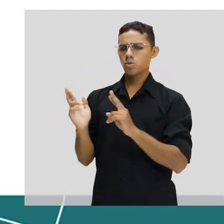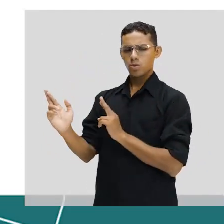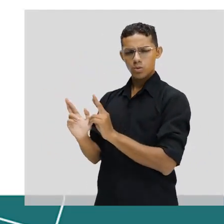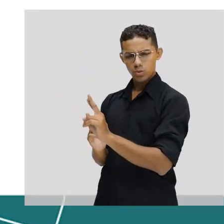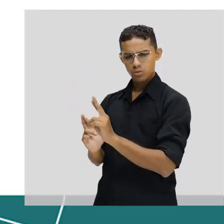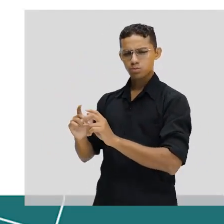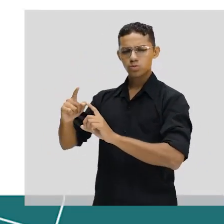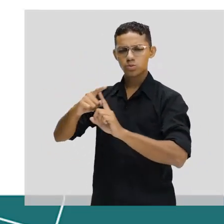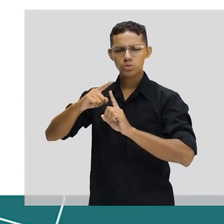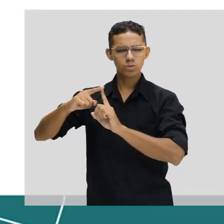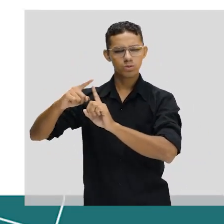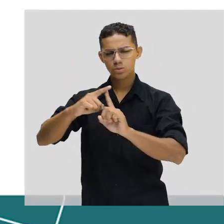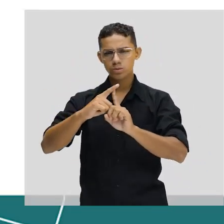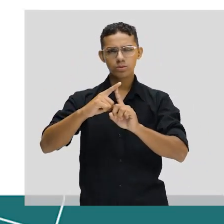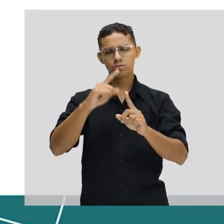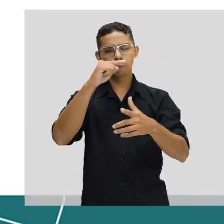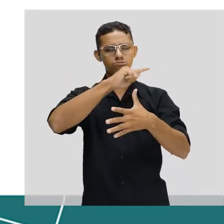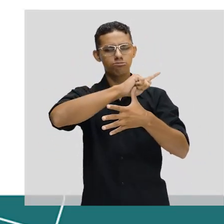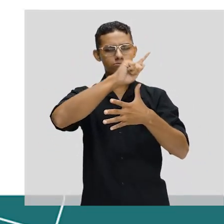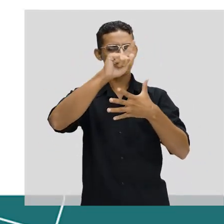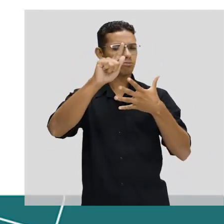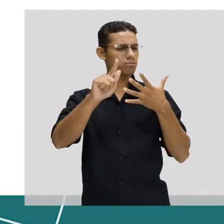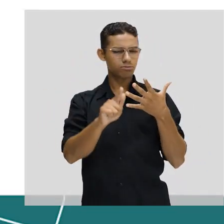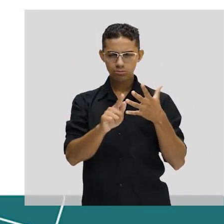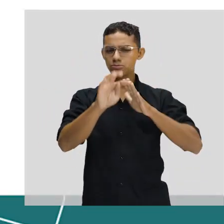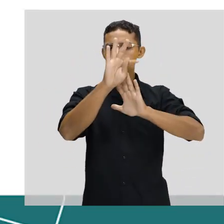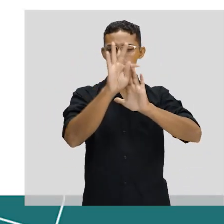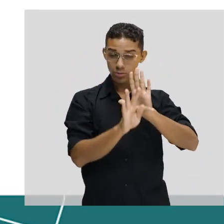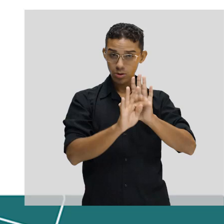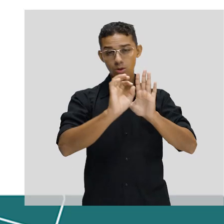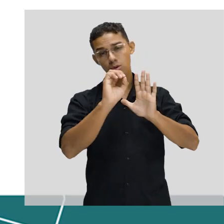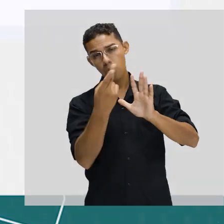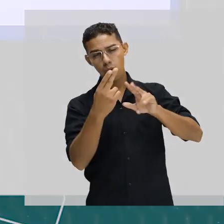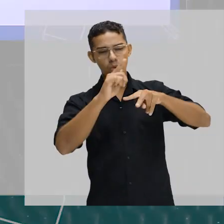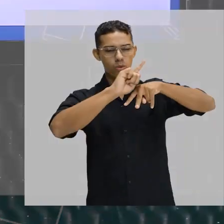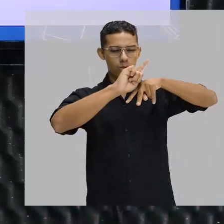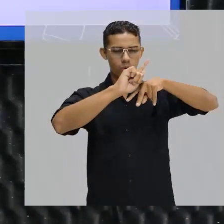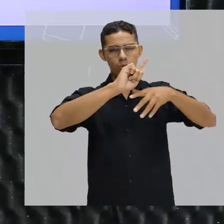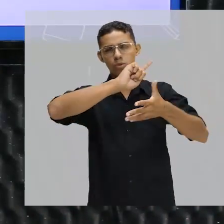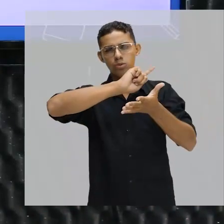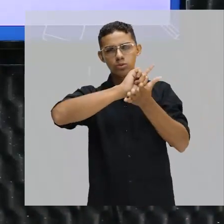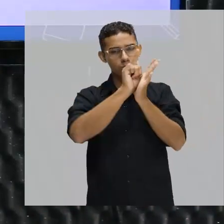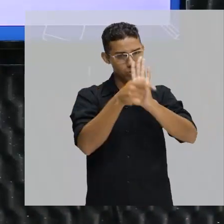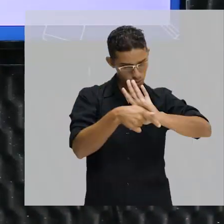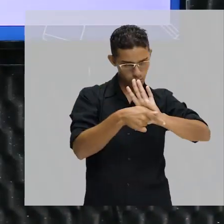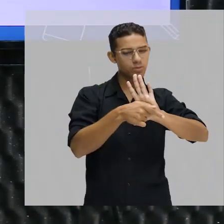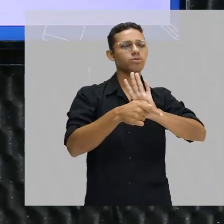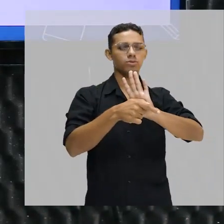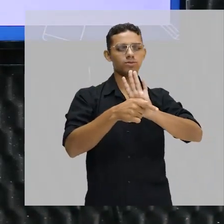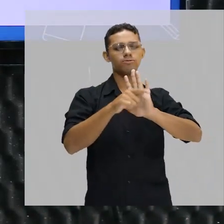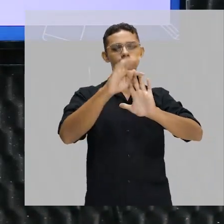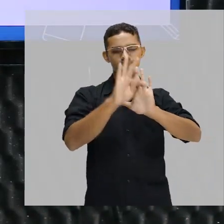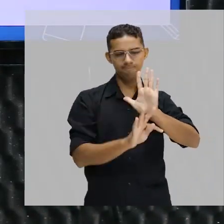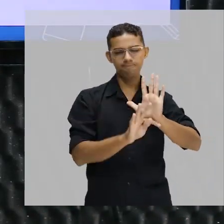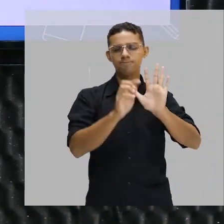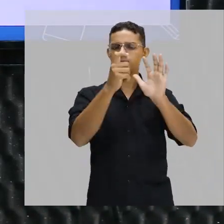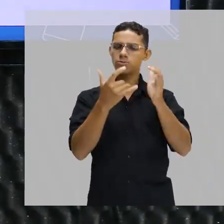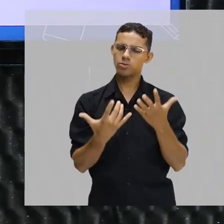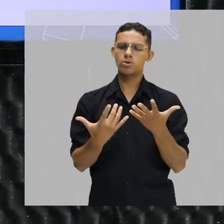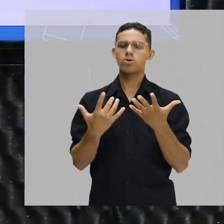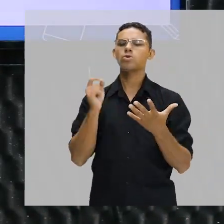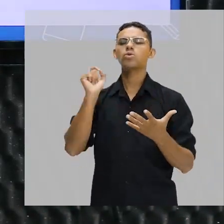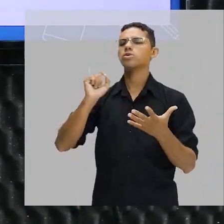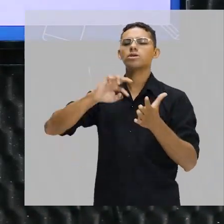entre tipos e gêneros textuais. Vamos ver qual é as características que diferenciam o que é um